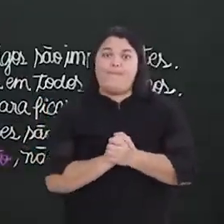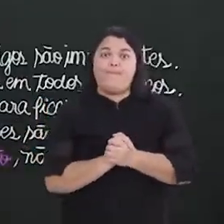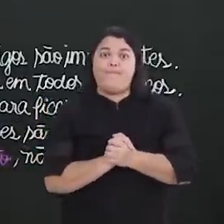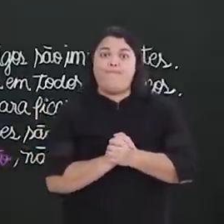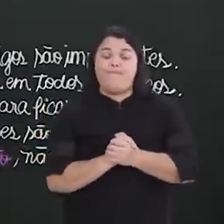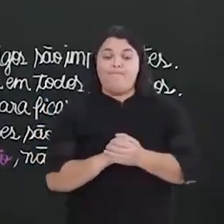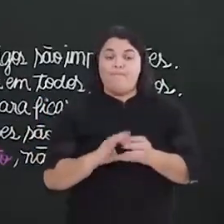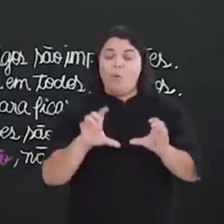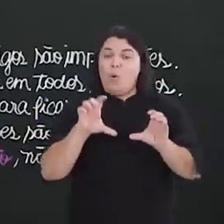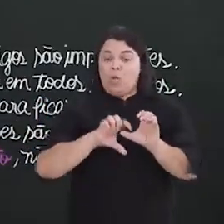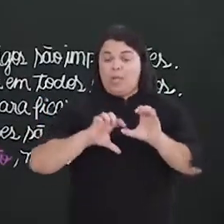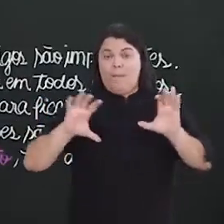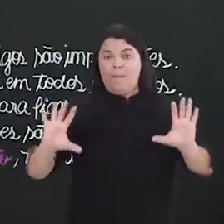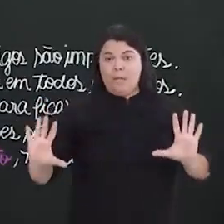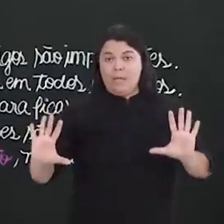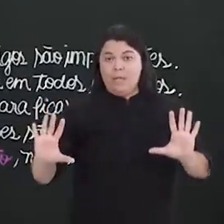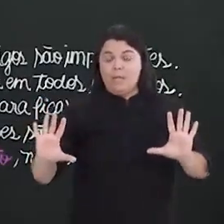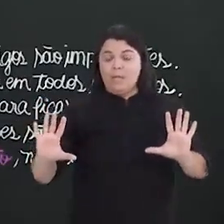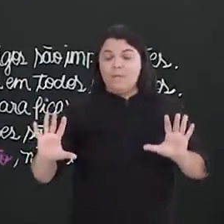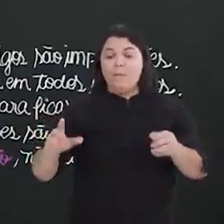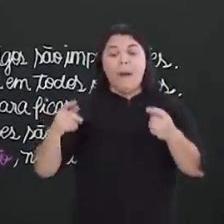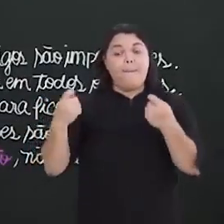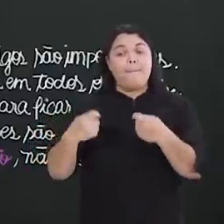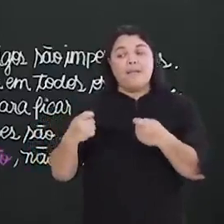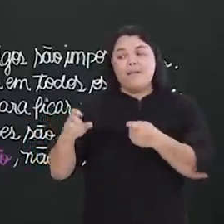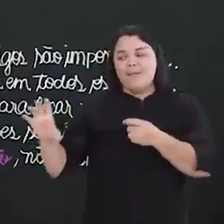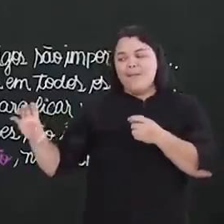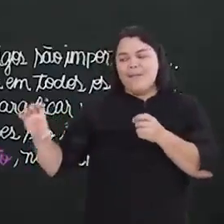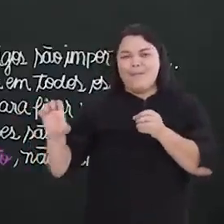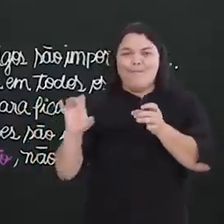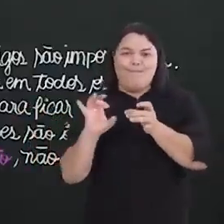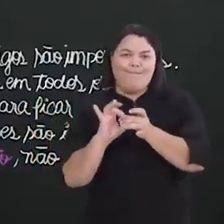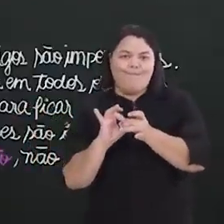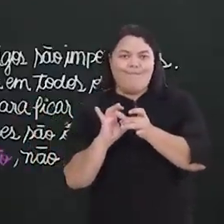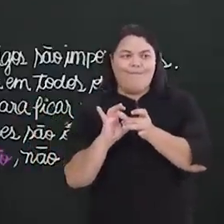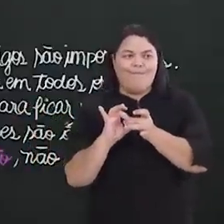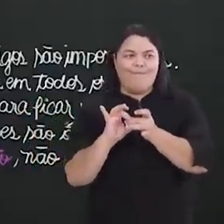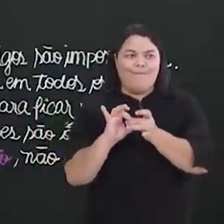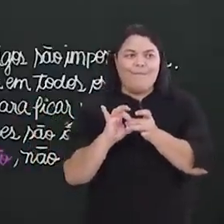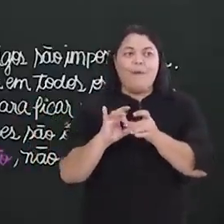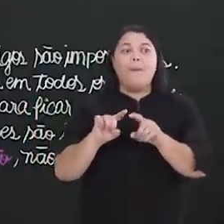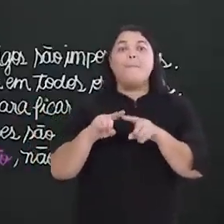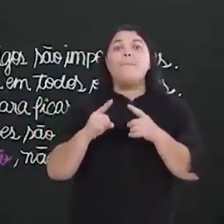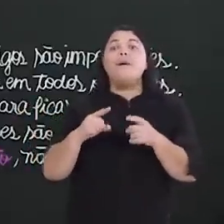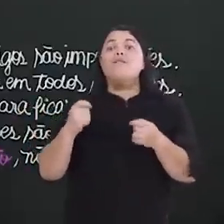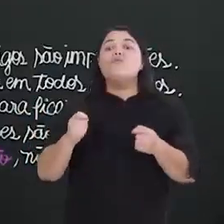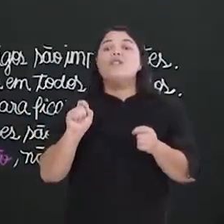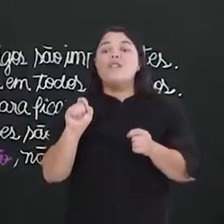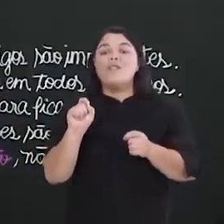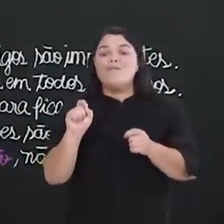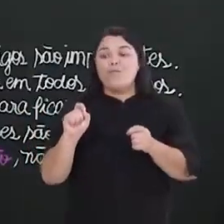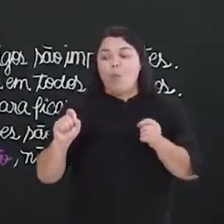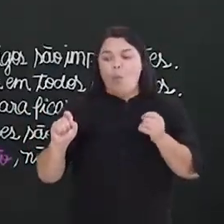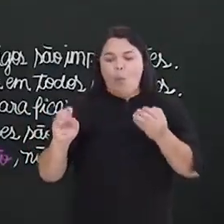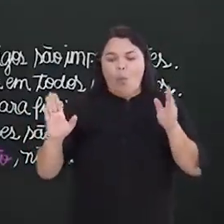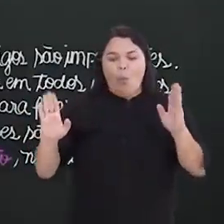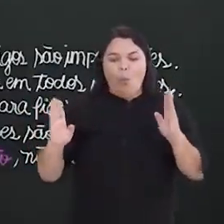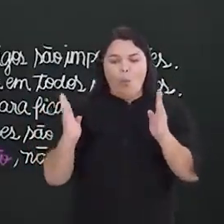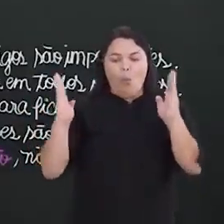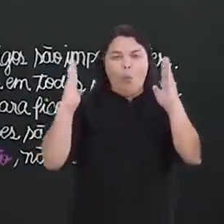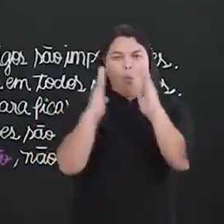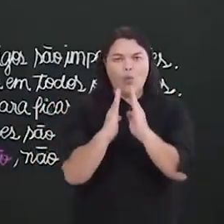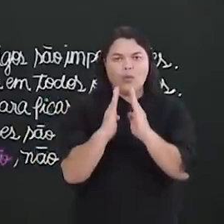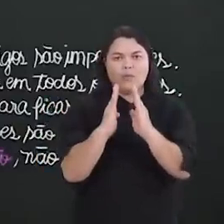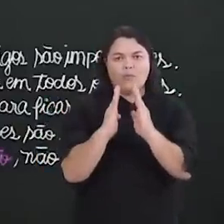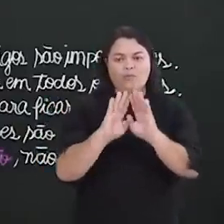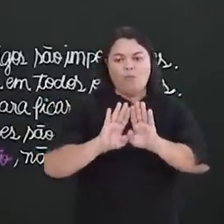é independente, sindética porque precisa da conjunção e adversativa porque apresenta uma ideia de adversidade, de oposição. A